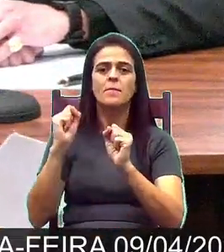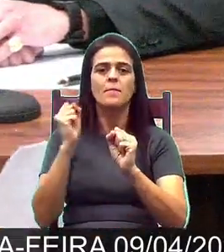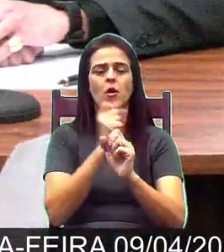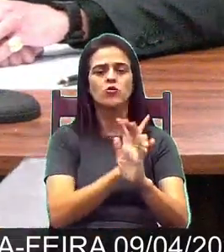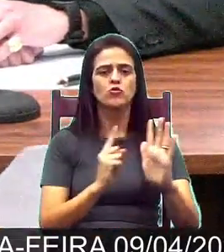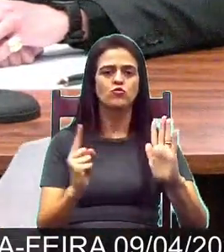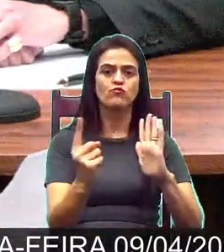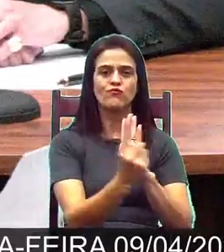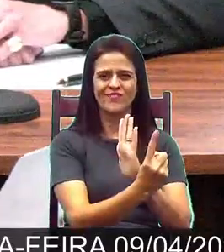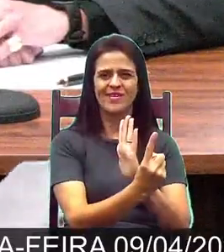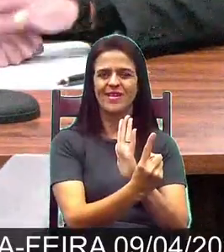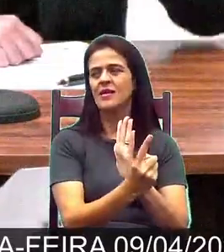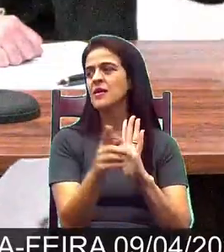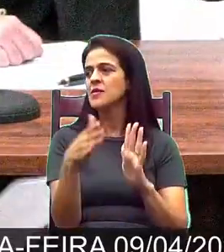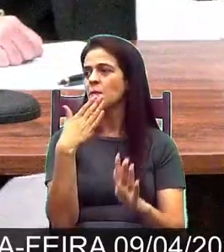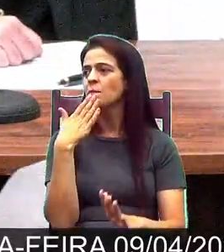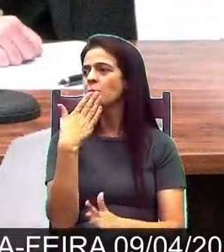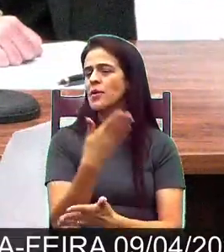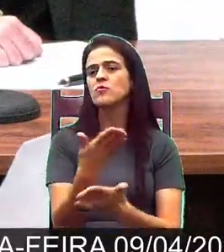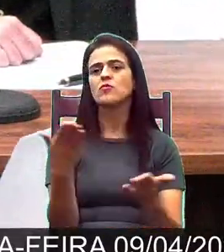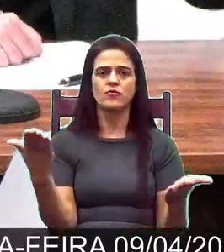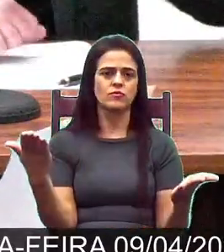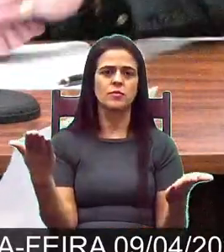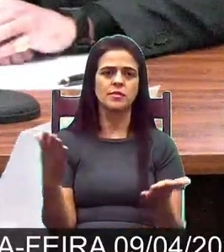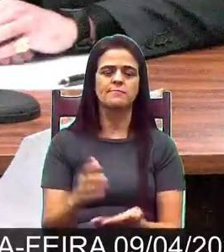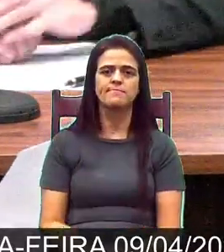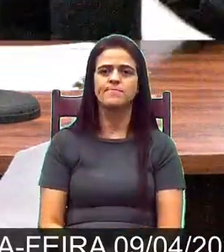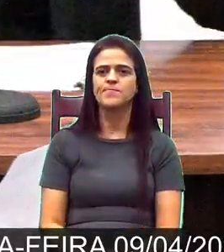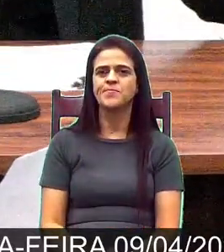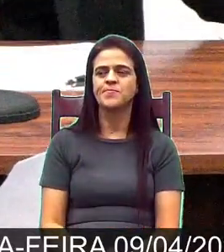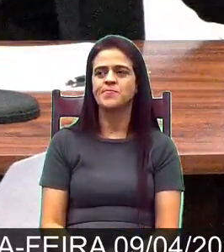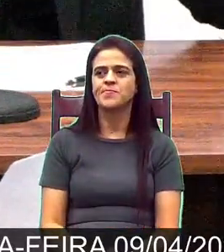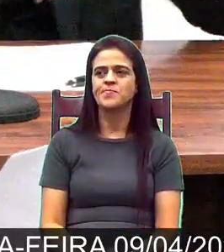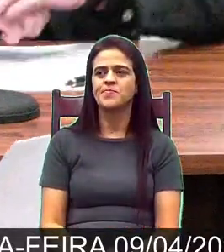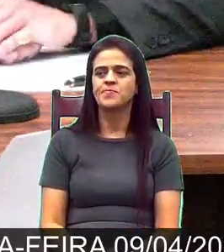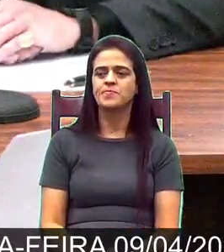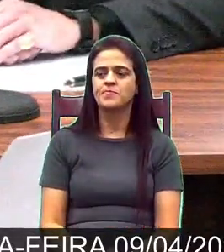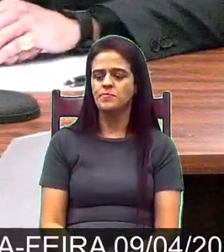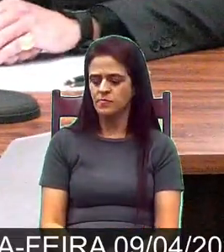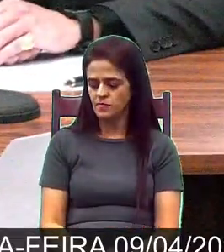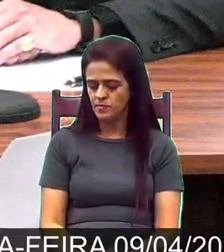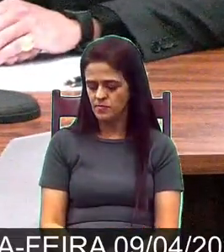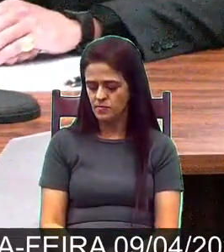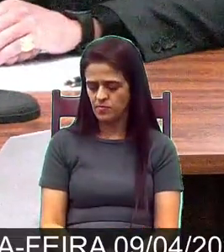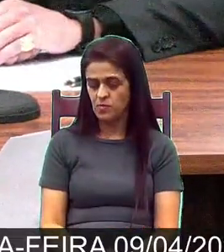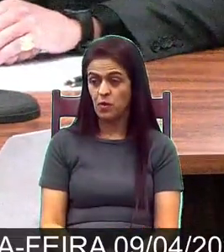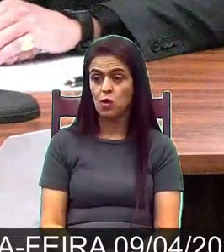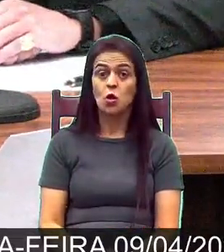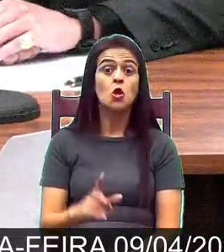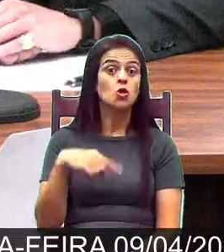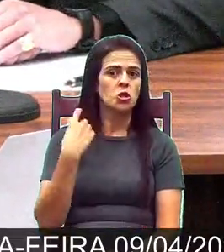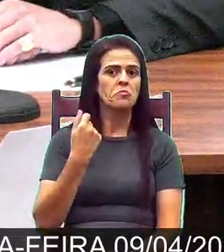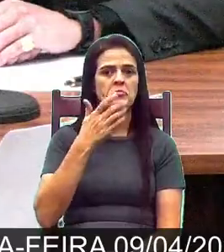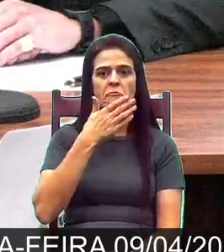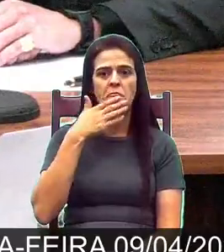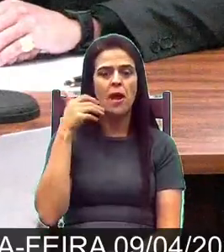Então, fica aí, né, essa expectativa de nós buscar